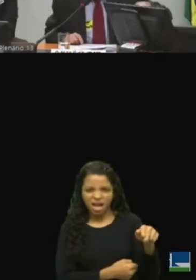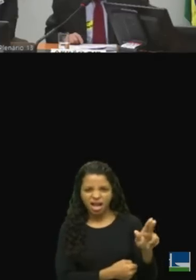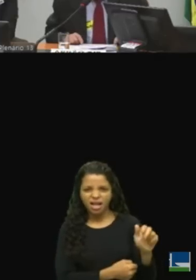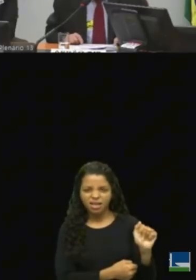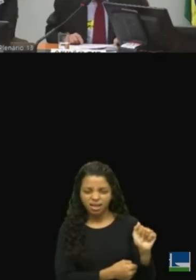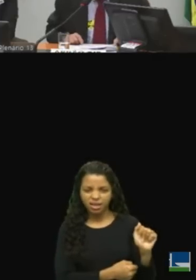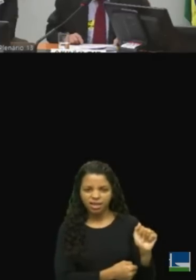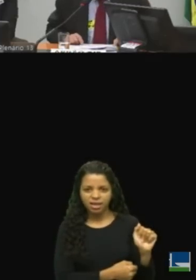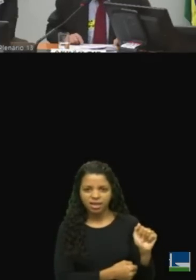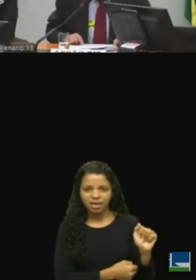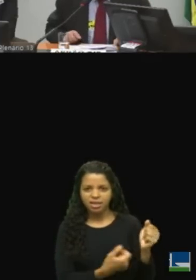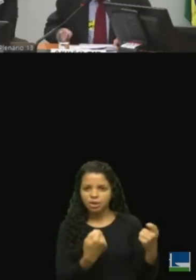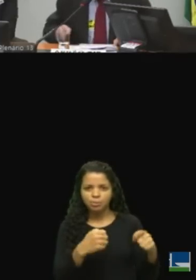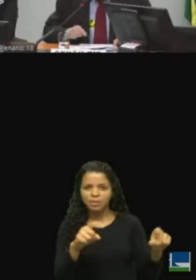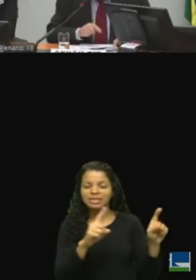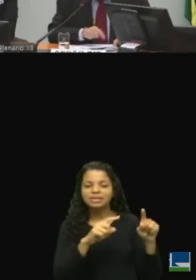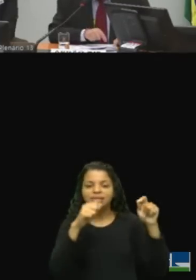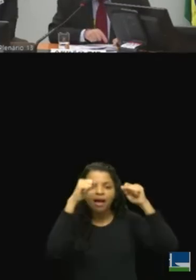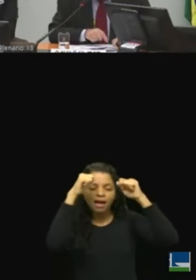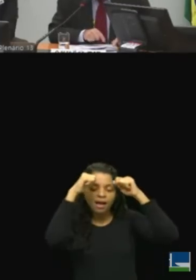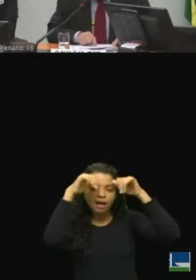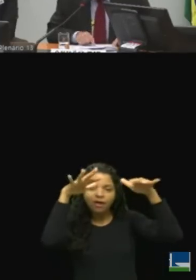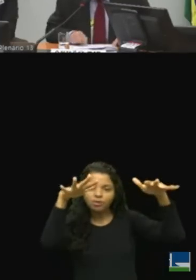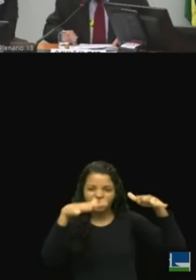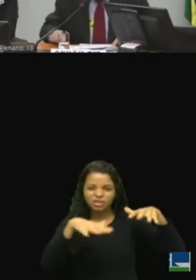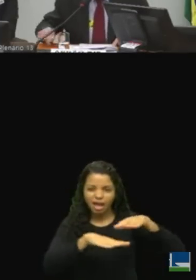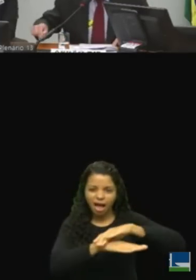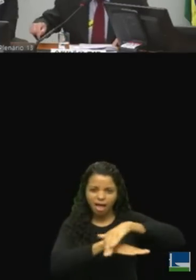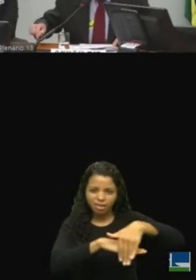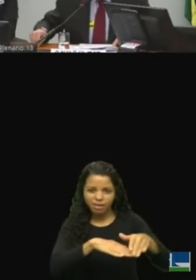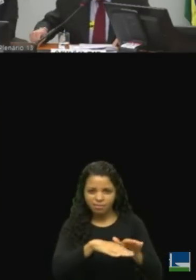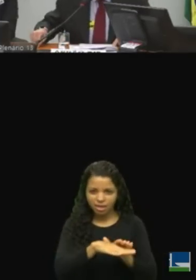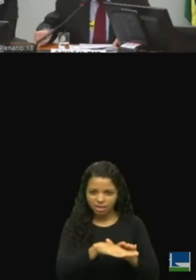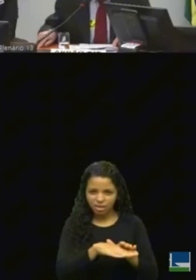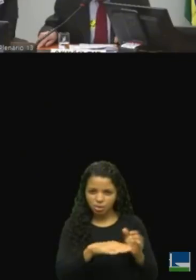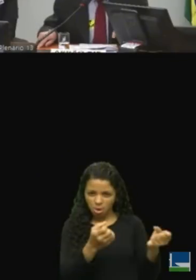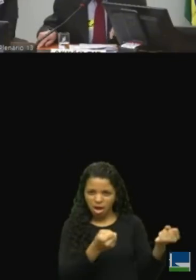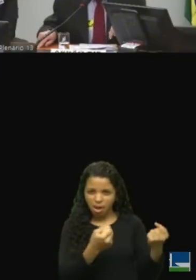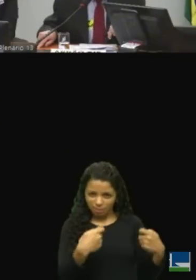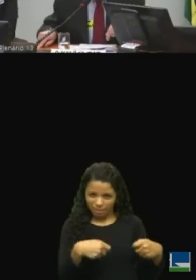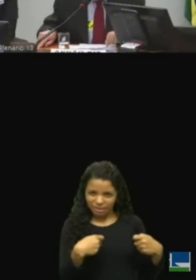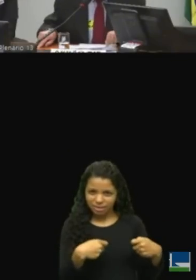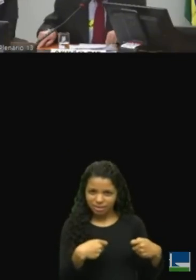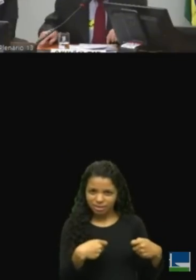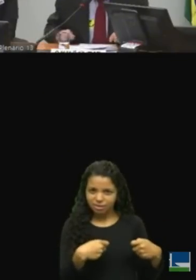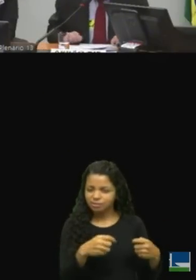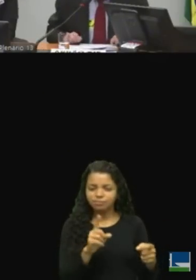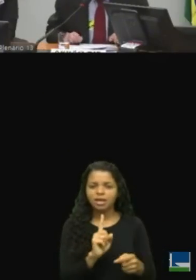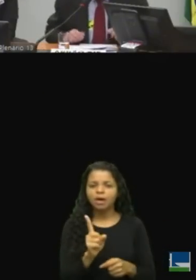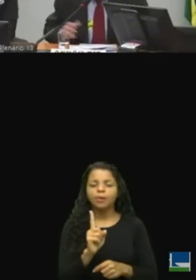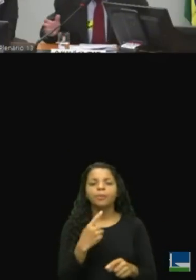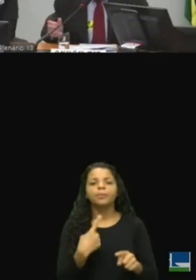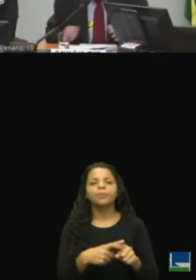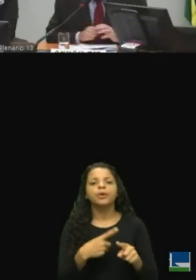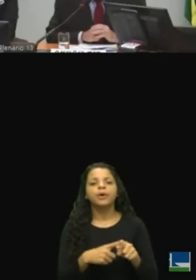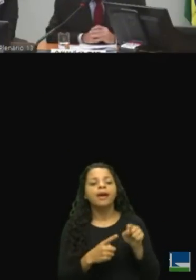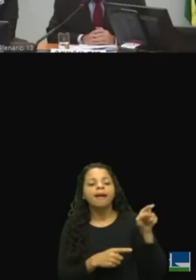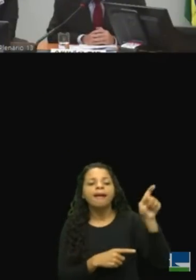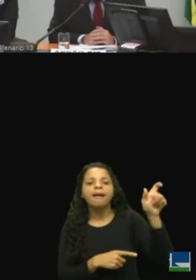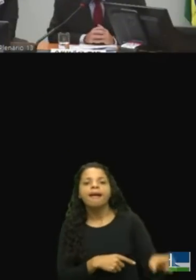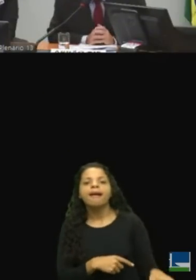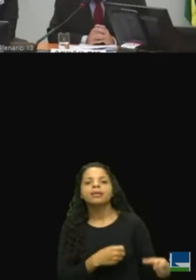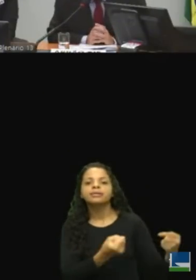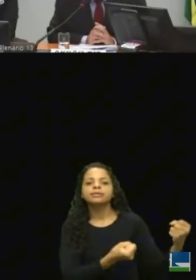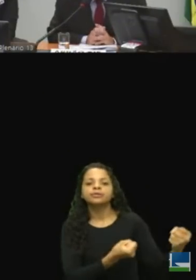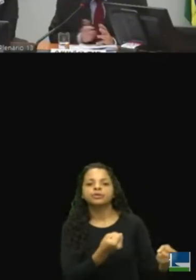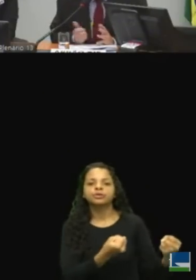carro. Porque ela a pessoa com deficiência, é o filho, ela vai comprar e ela vai dirigir. Qual é a adaptação externa que ela